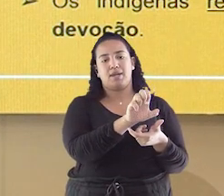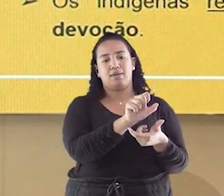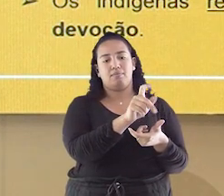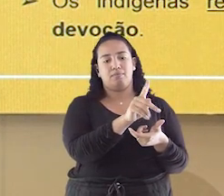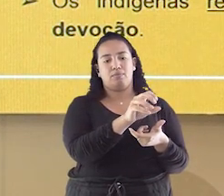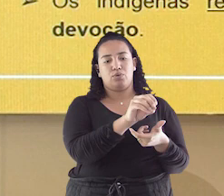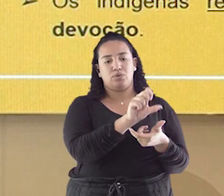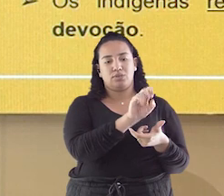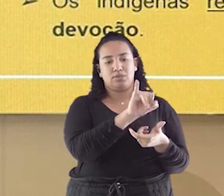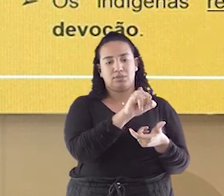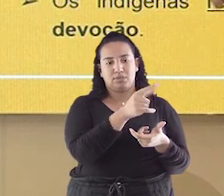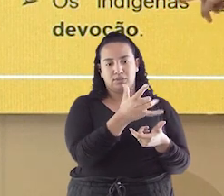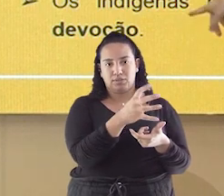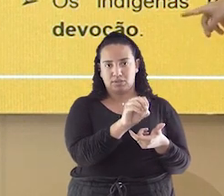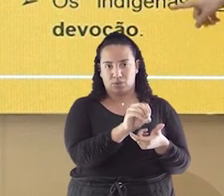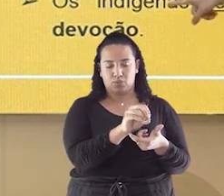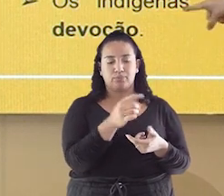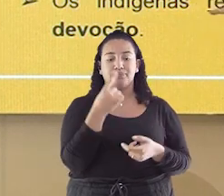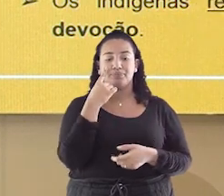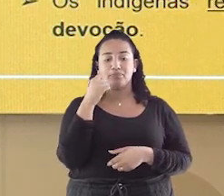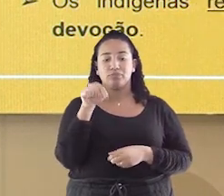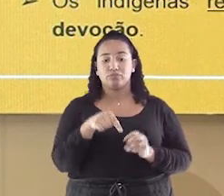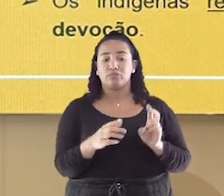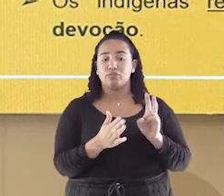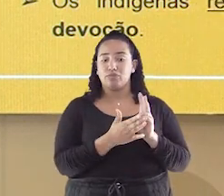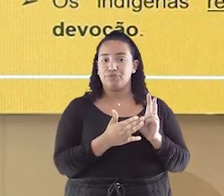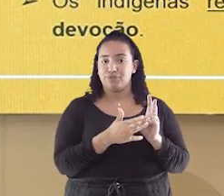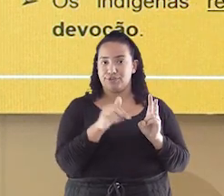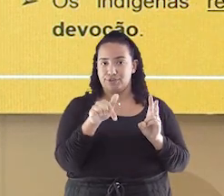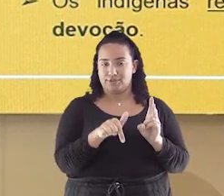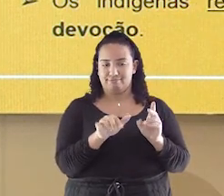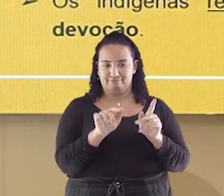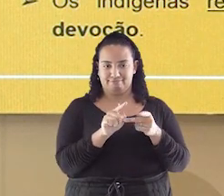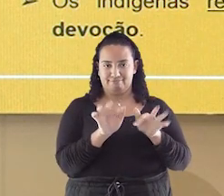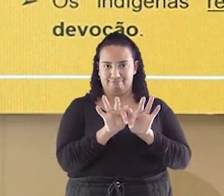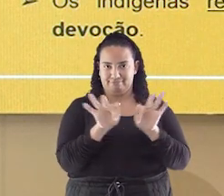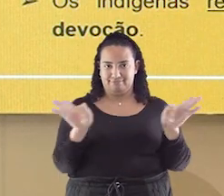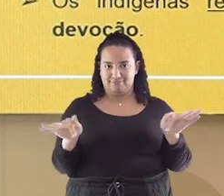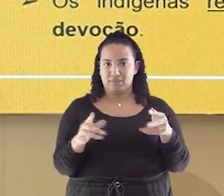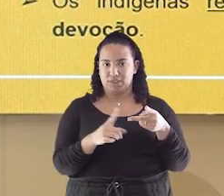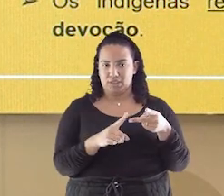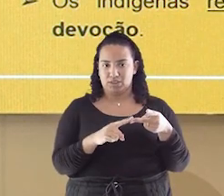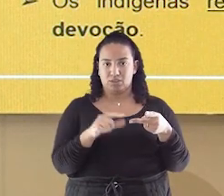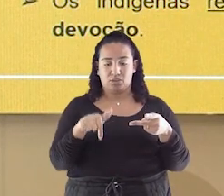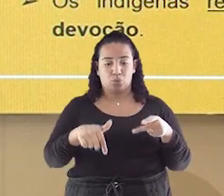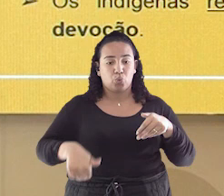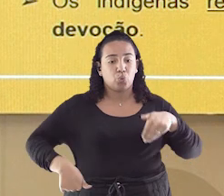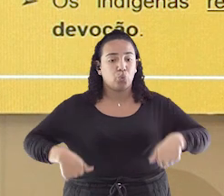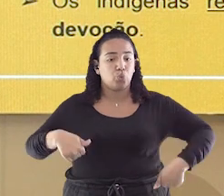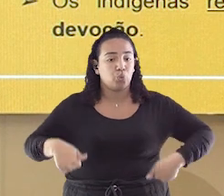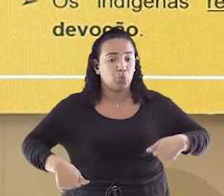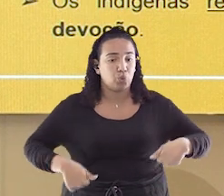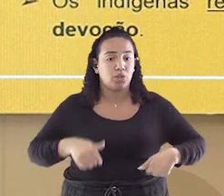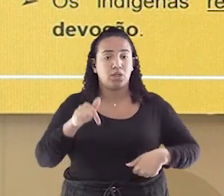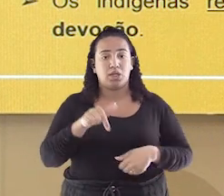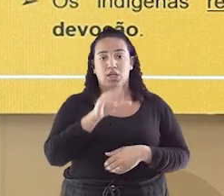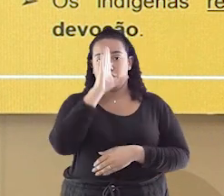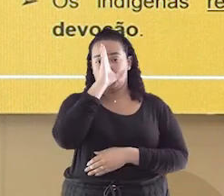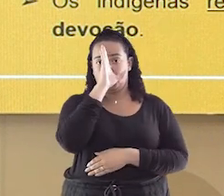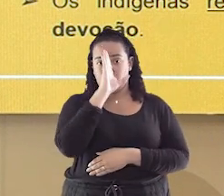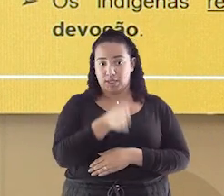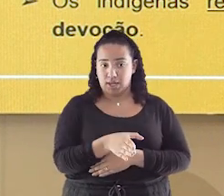a, ok? E aqui nesse exemplo, os indígenas recebem Curupira com devoção. Curupira é